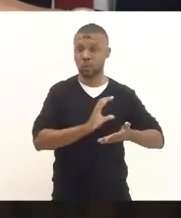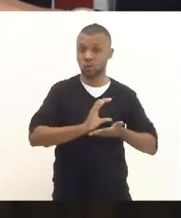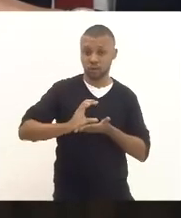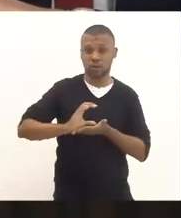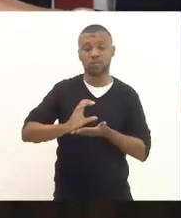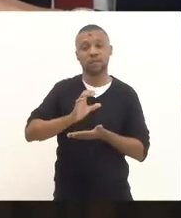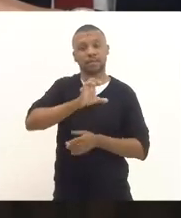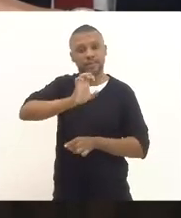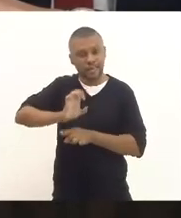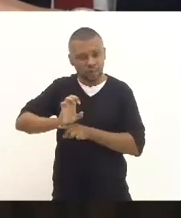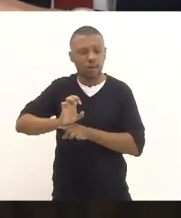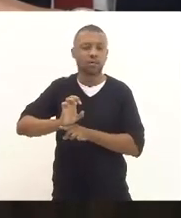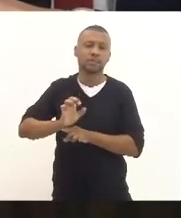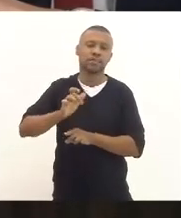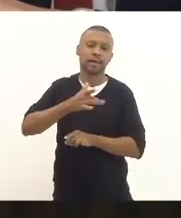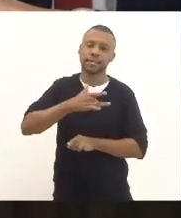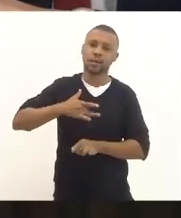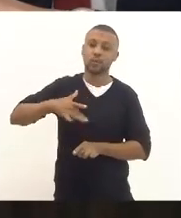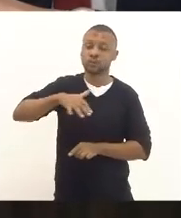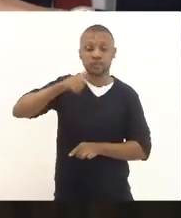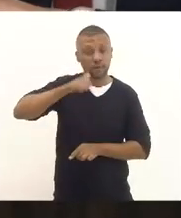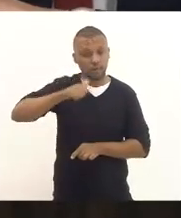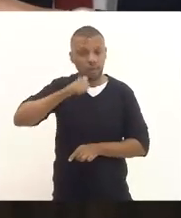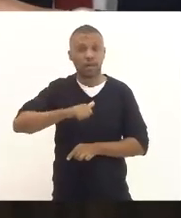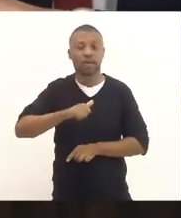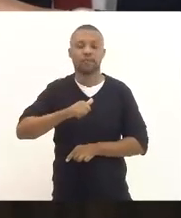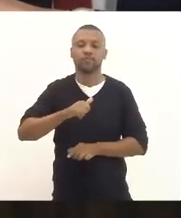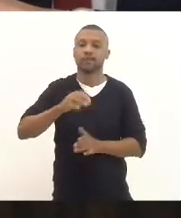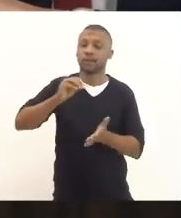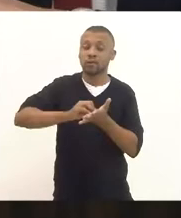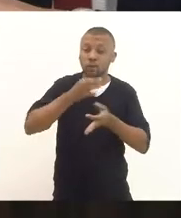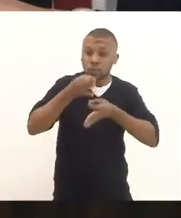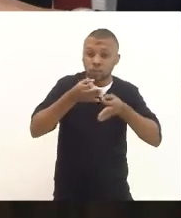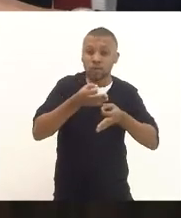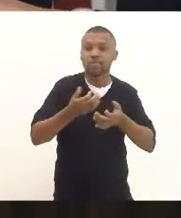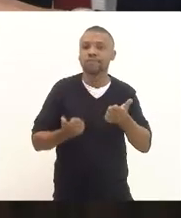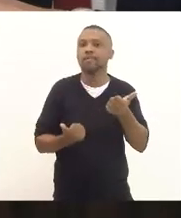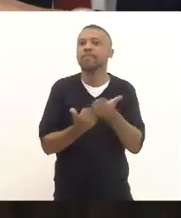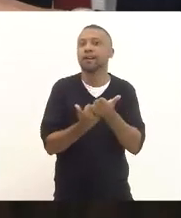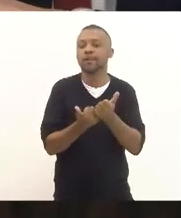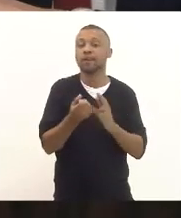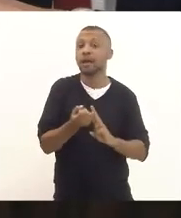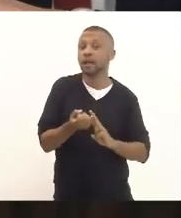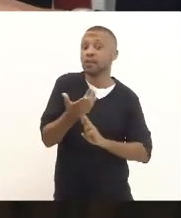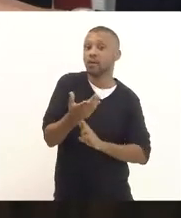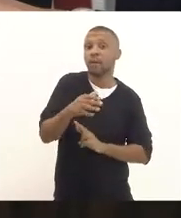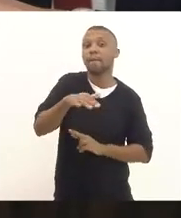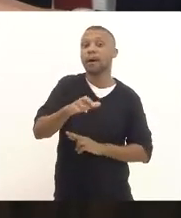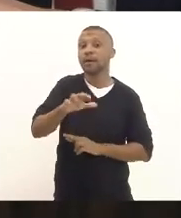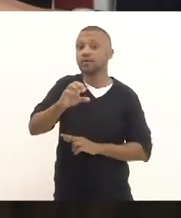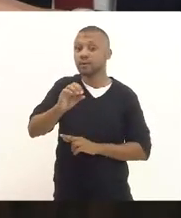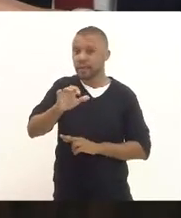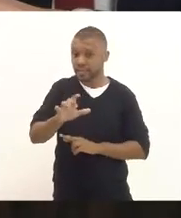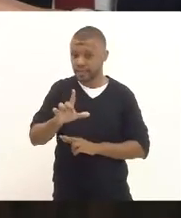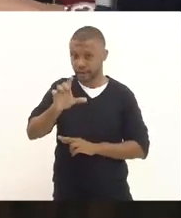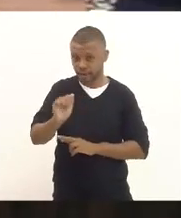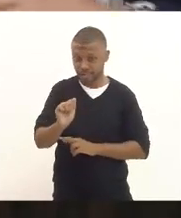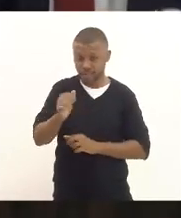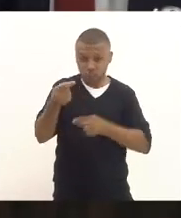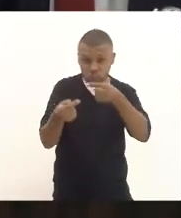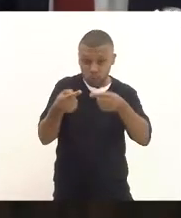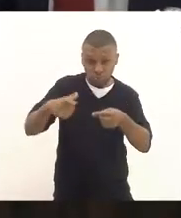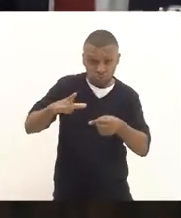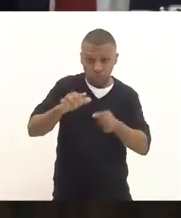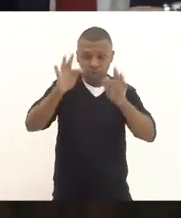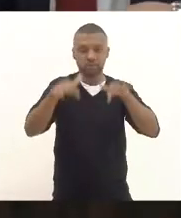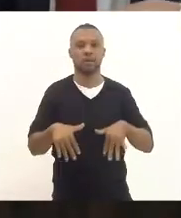dos direitos da mulher cedim precisa comissão de normas internas e proposições externas favorável ela tô Márcio canela em discussão na vida que